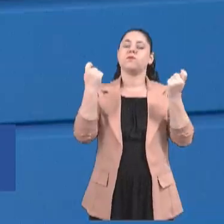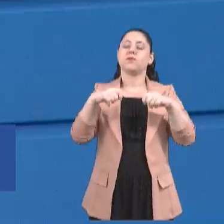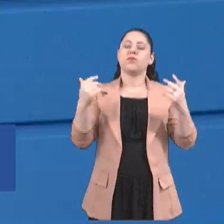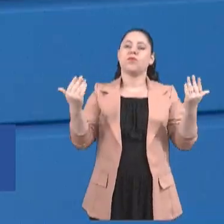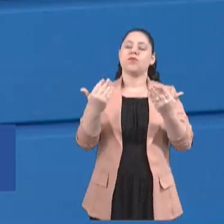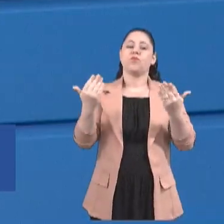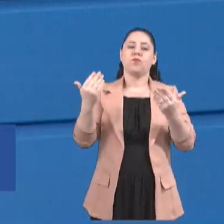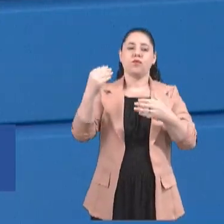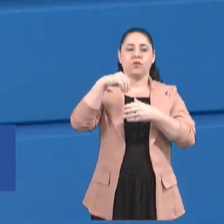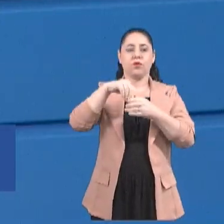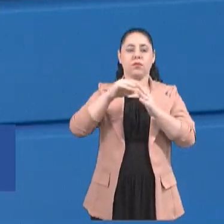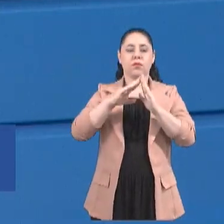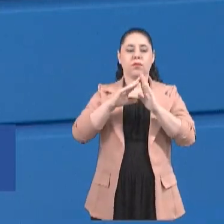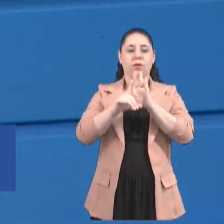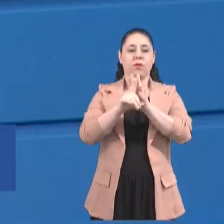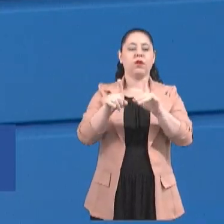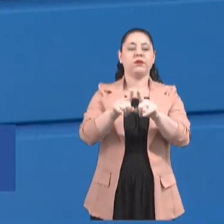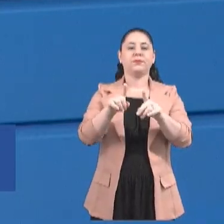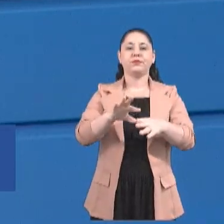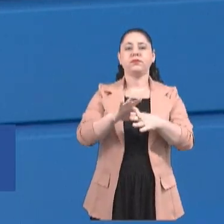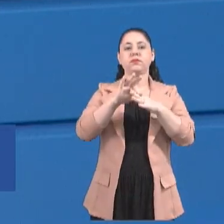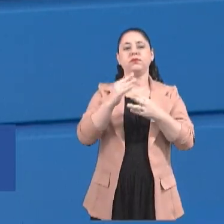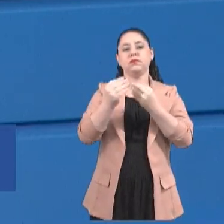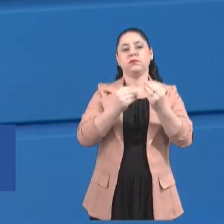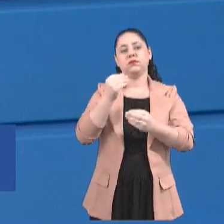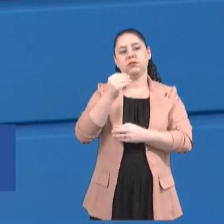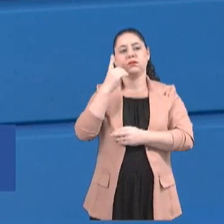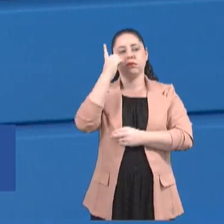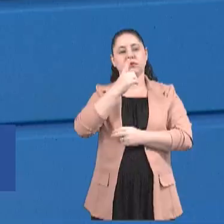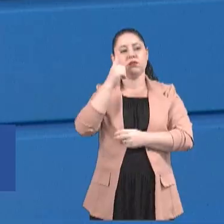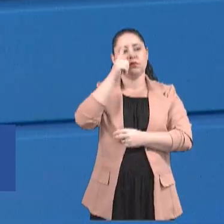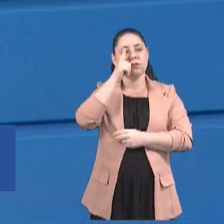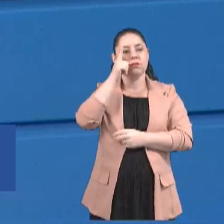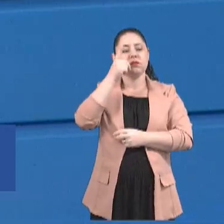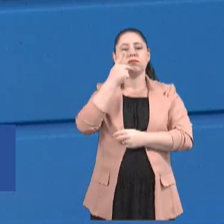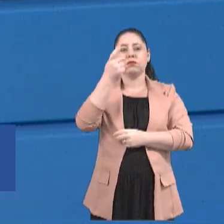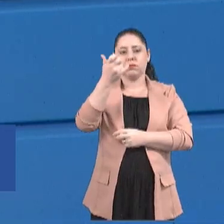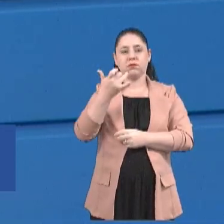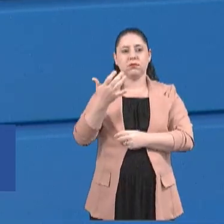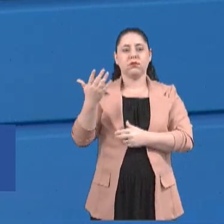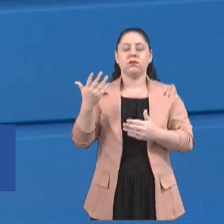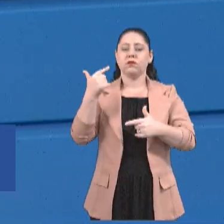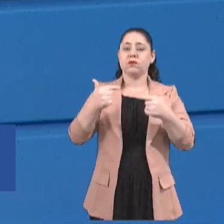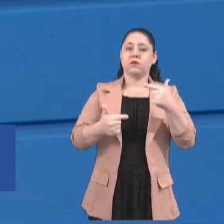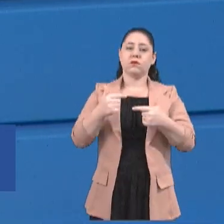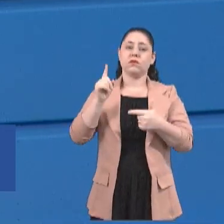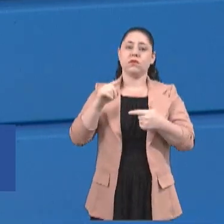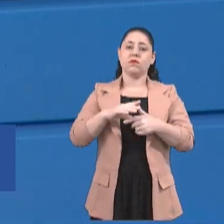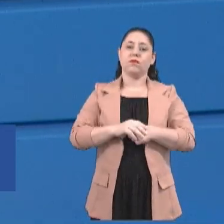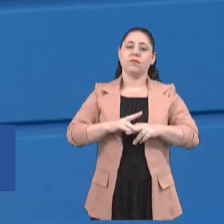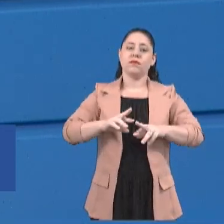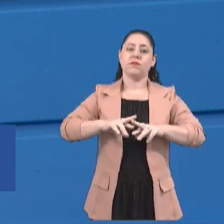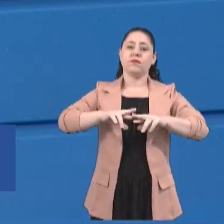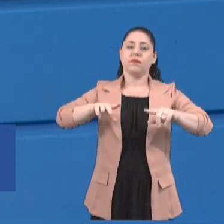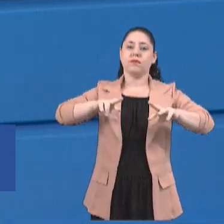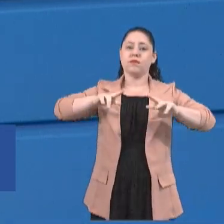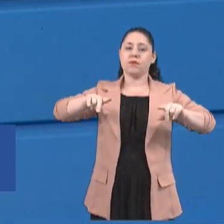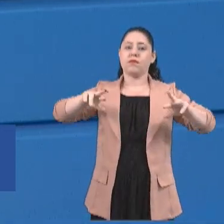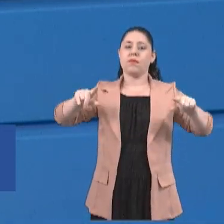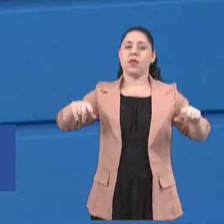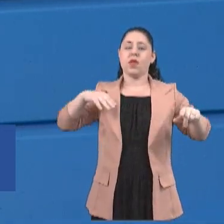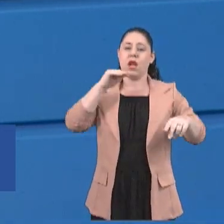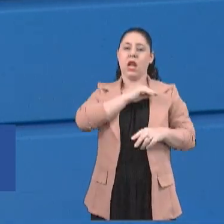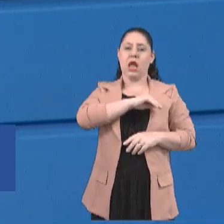nesta Casa de Leis, e destacar também, como a deputada Gleice Jane disse, essa política de diferença, dessa